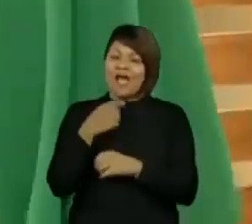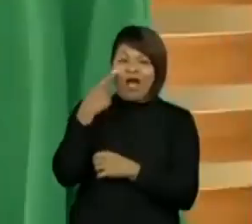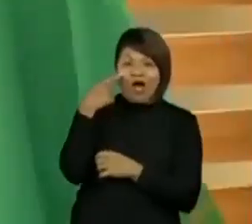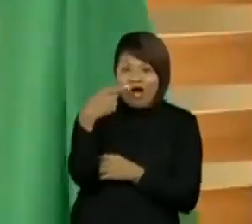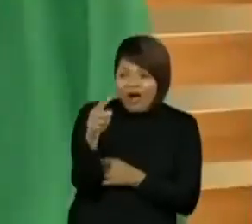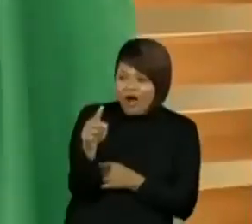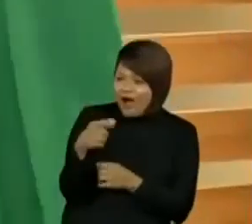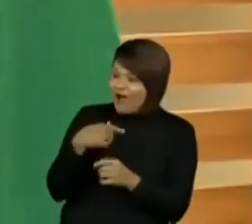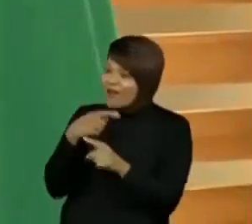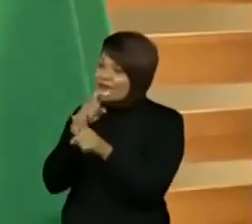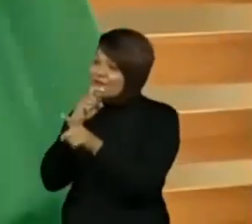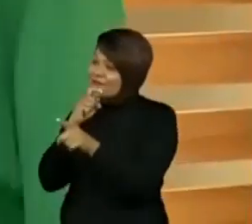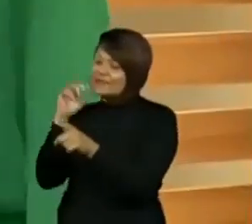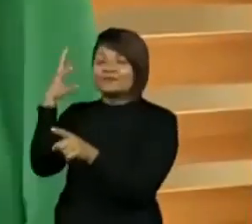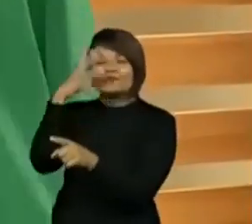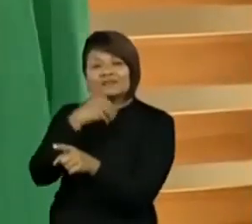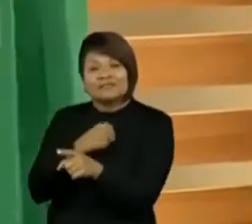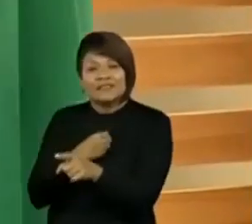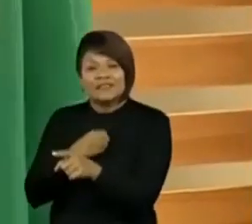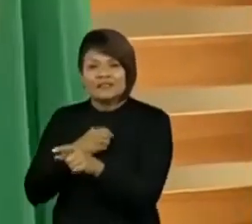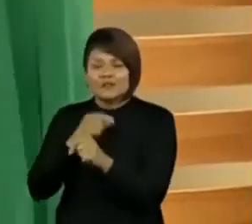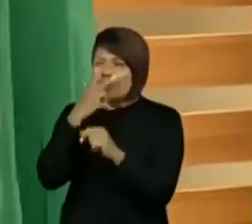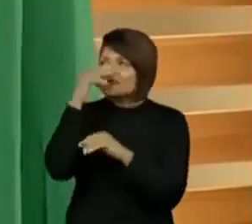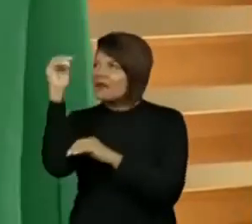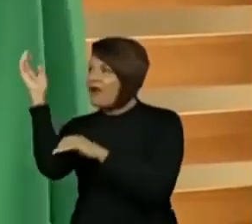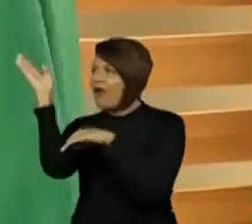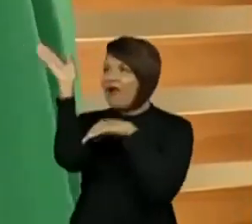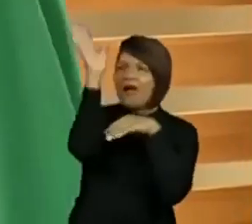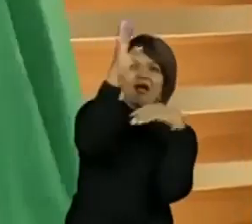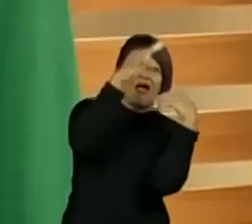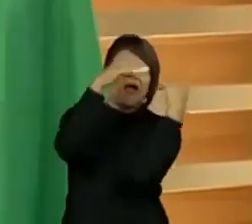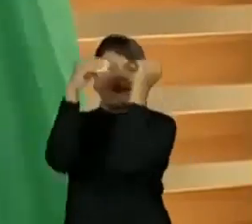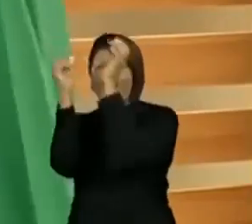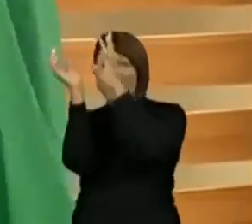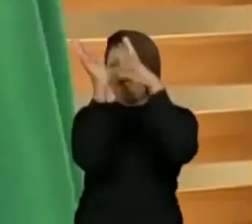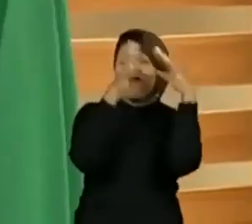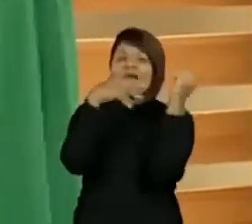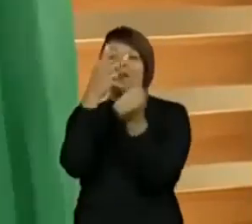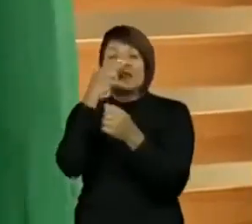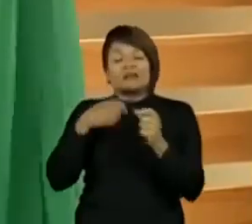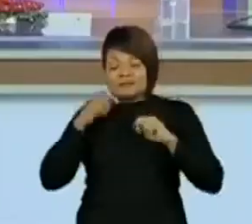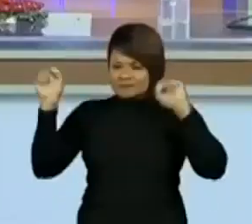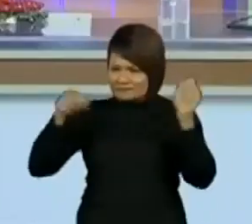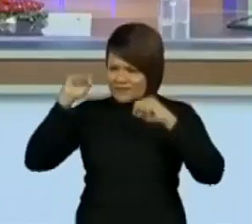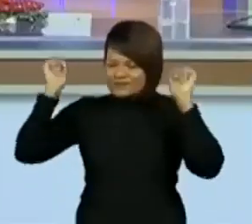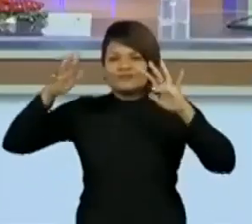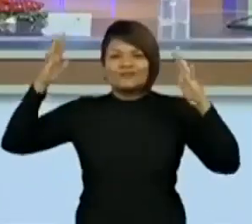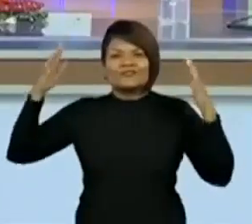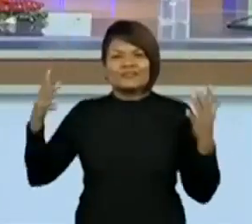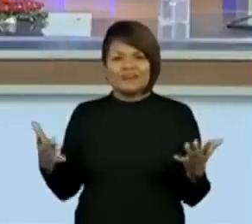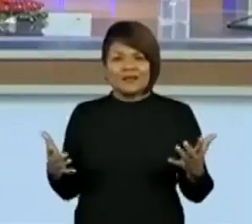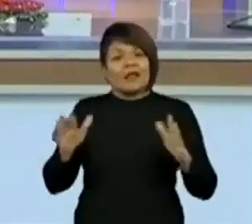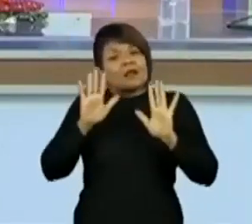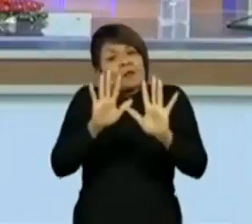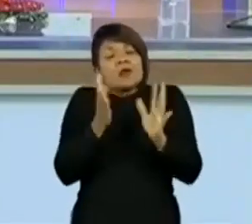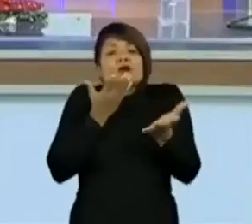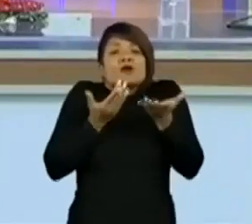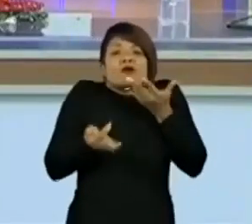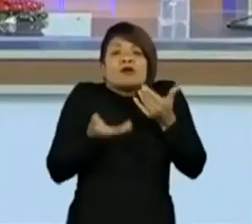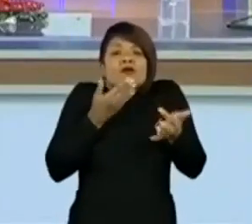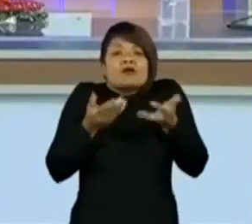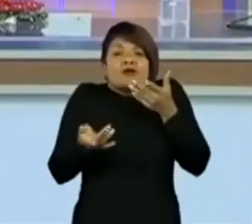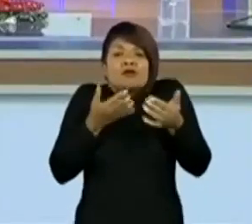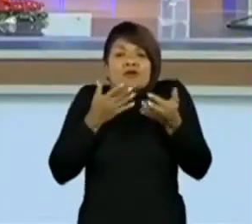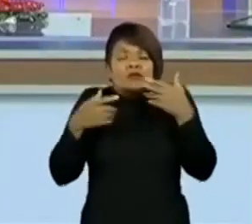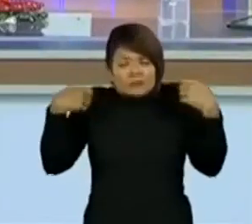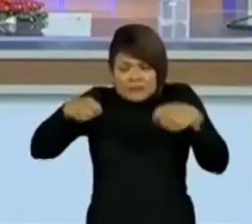bonito, como aquilo tinha magia, mas achavam que talvez aquela cor devesse se misturar com